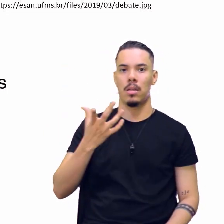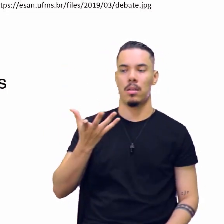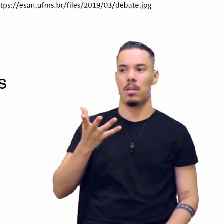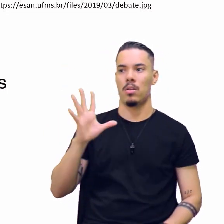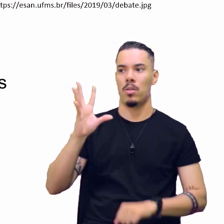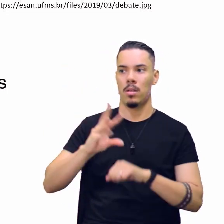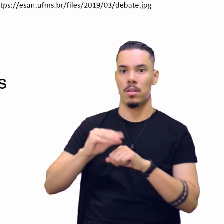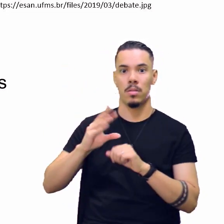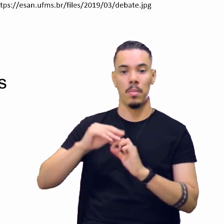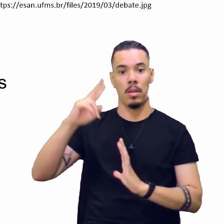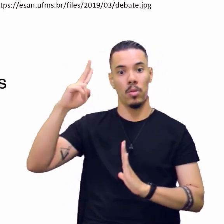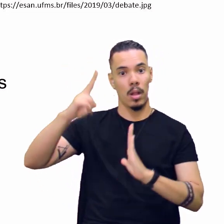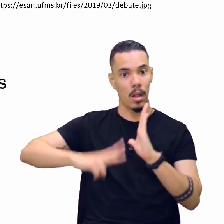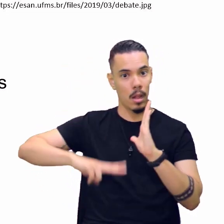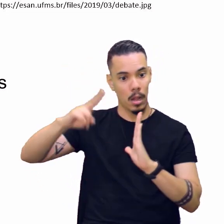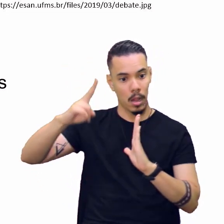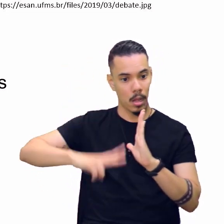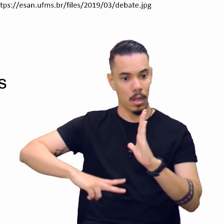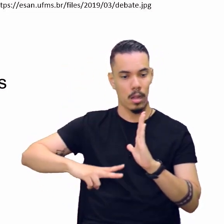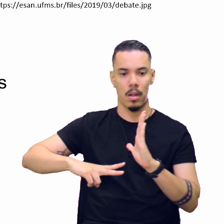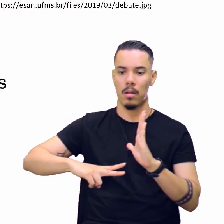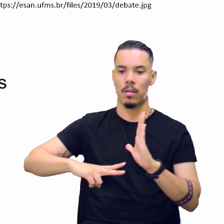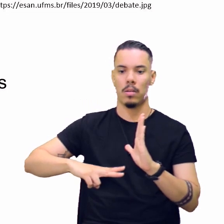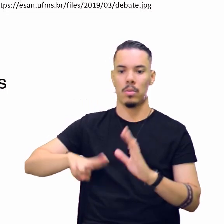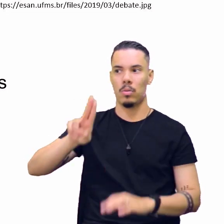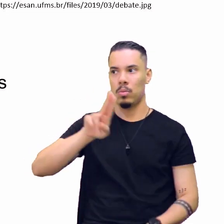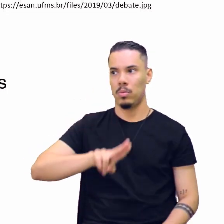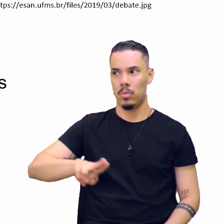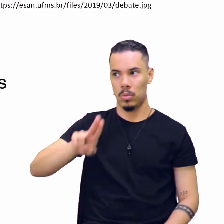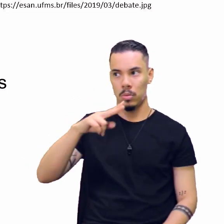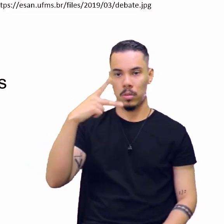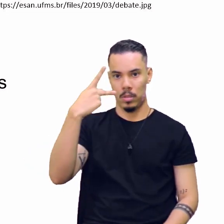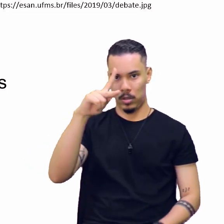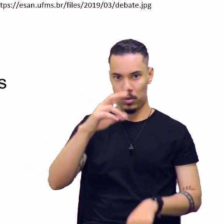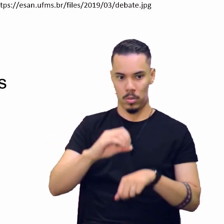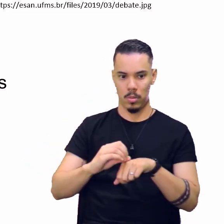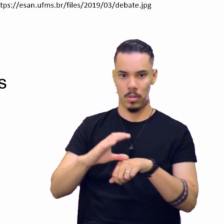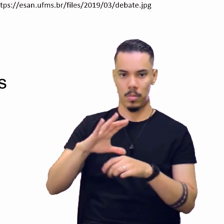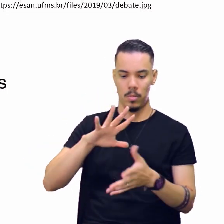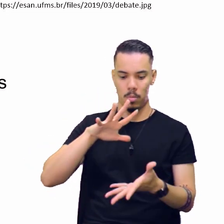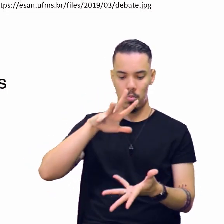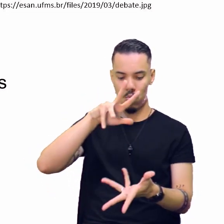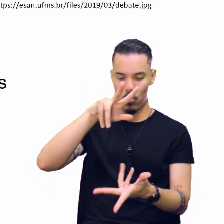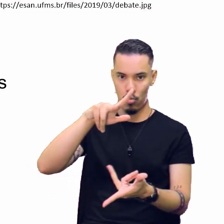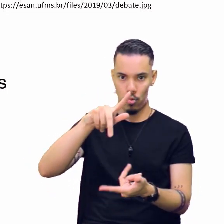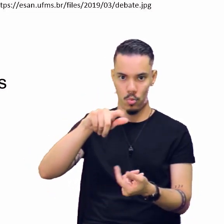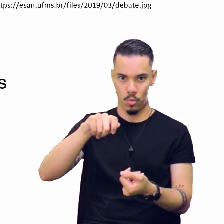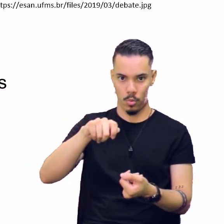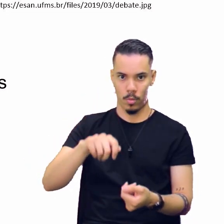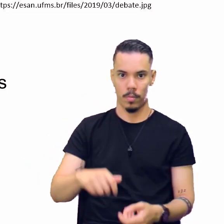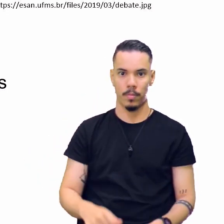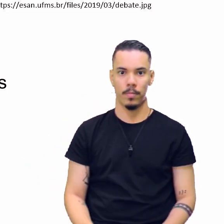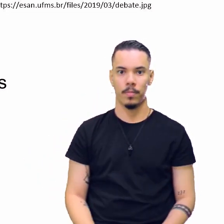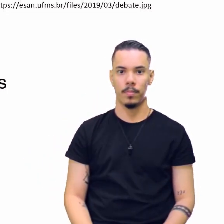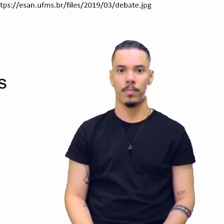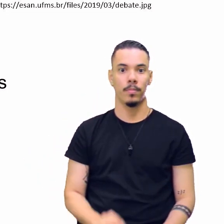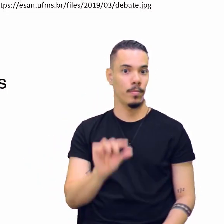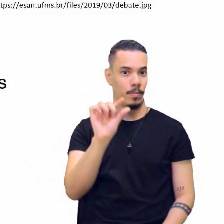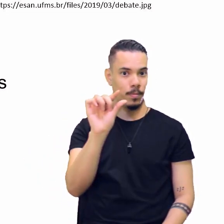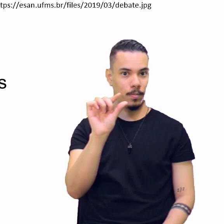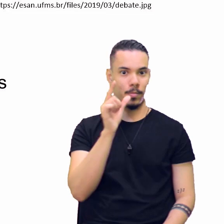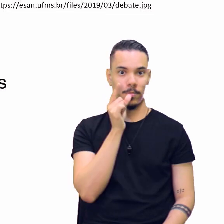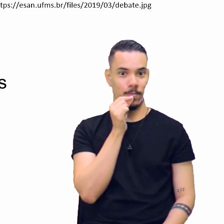né? E fazer uso, né, do seu conhecimento de mundo, do seu conhecimento prévio. Só um pouquinho,